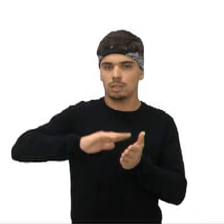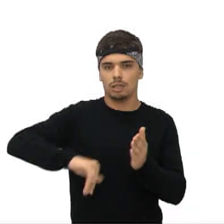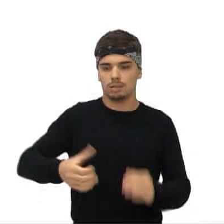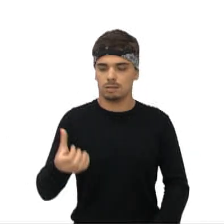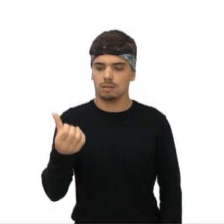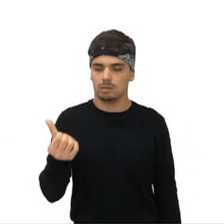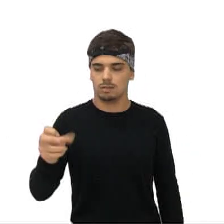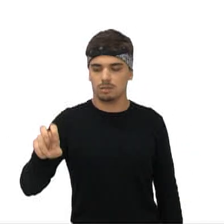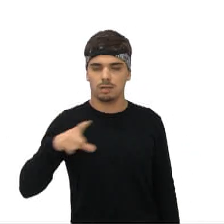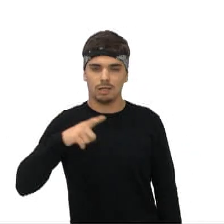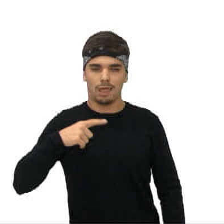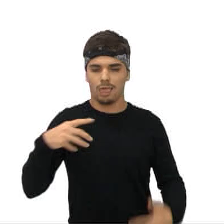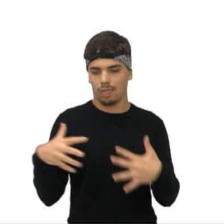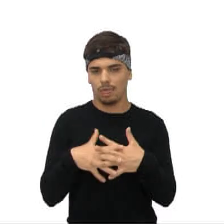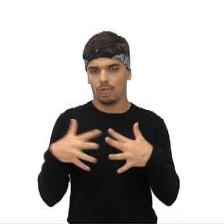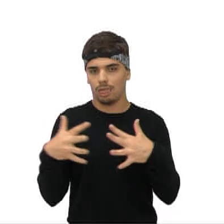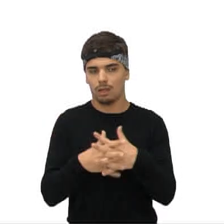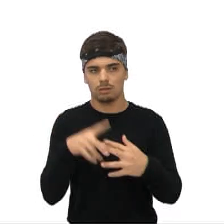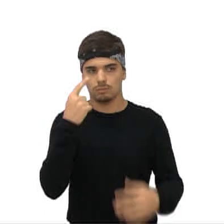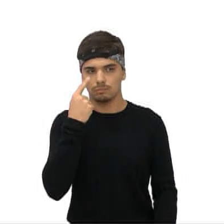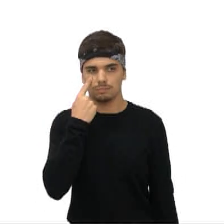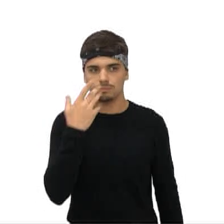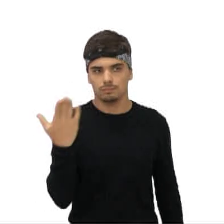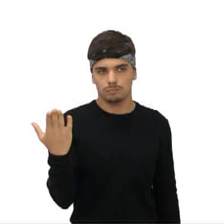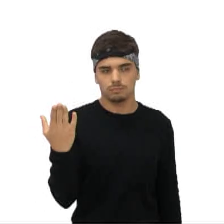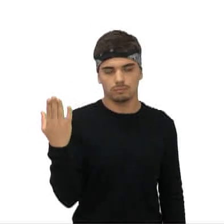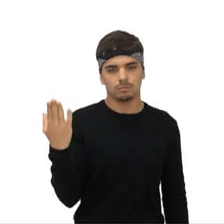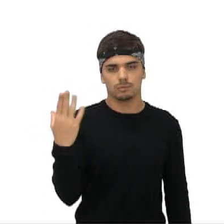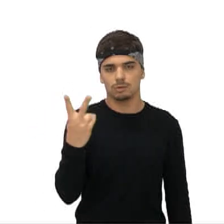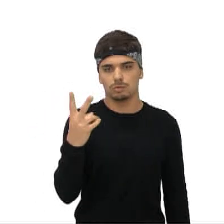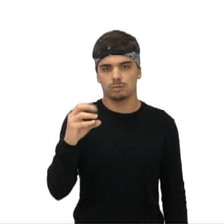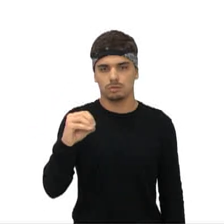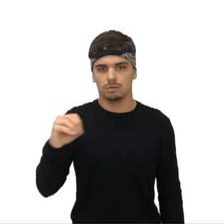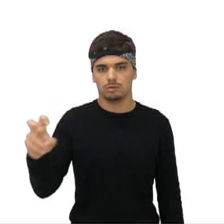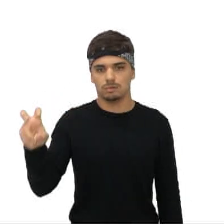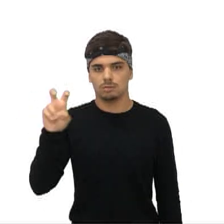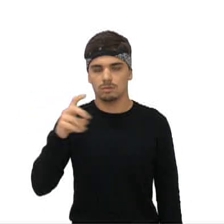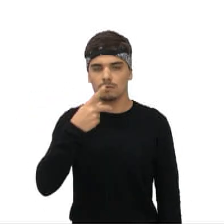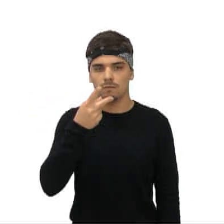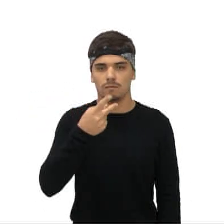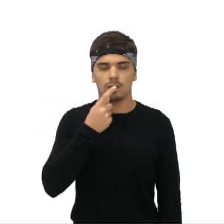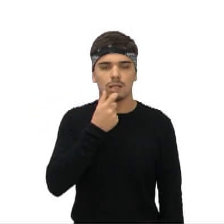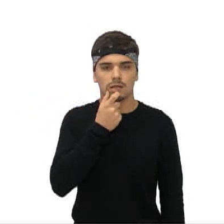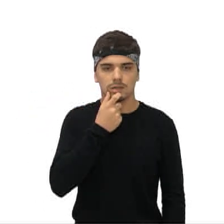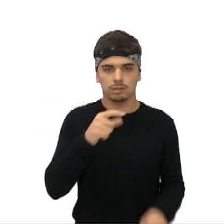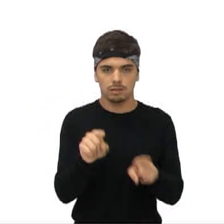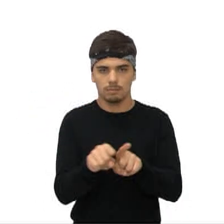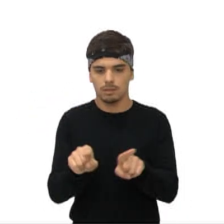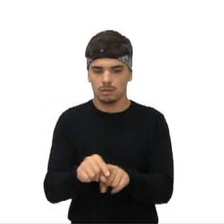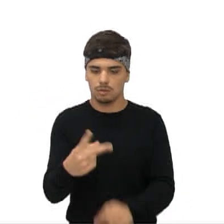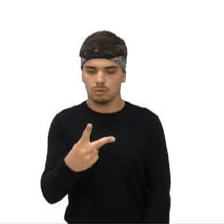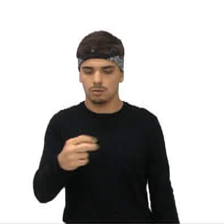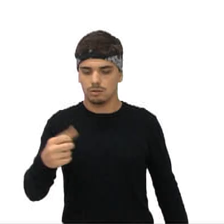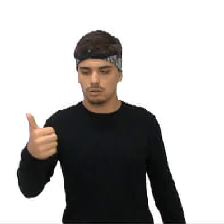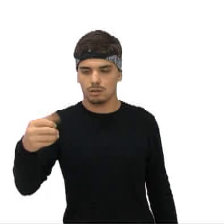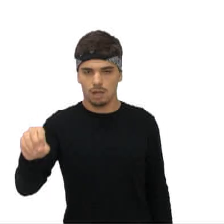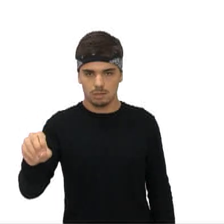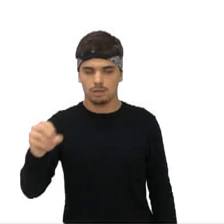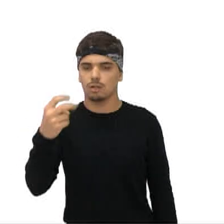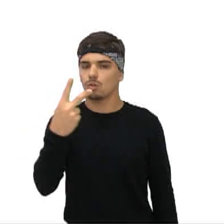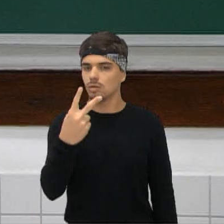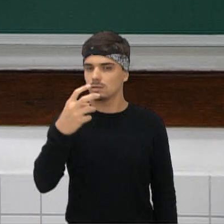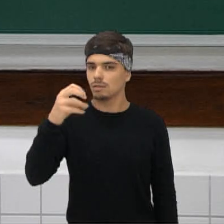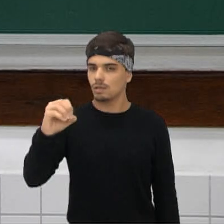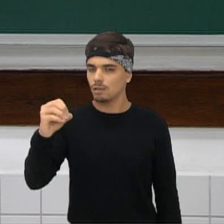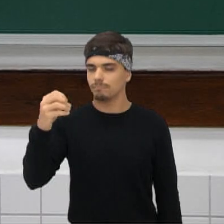tenho conflito ali, né? Então, eu tenho 205 que falam inglês e 210 que falam espanhol. E